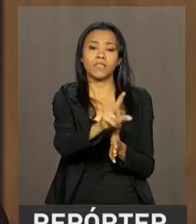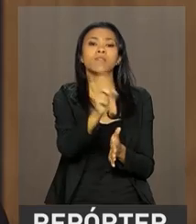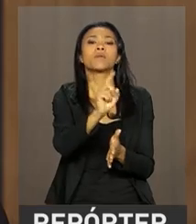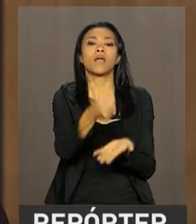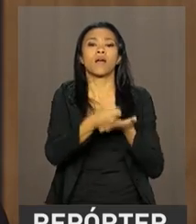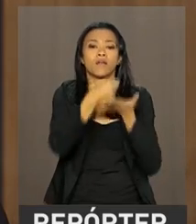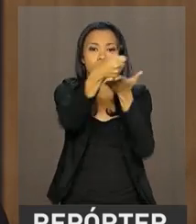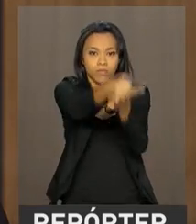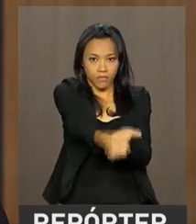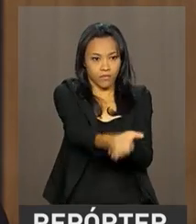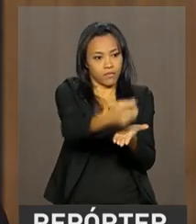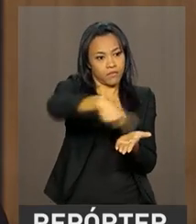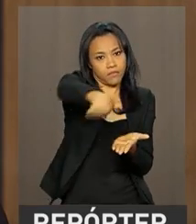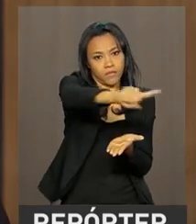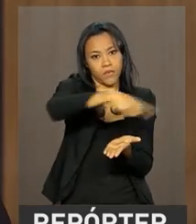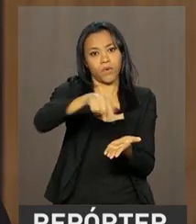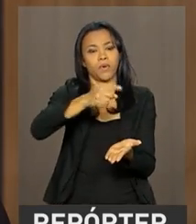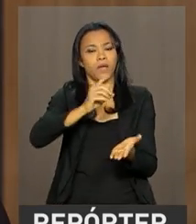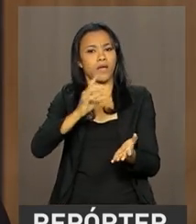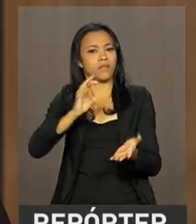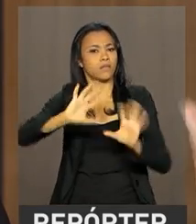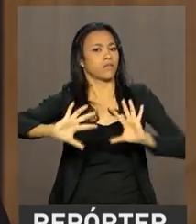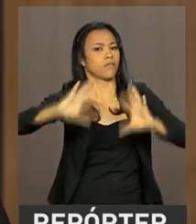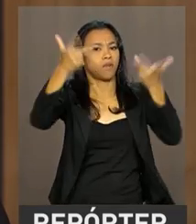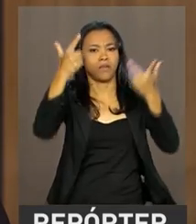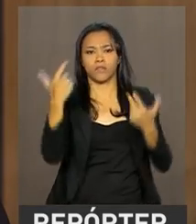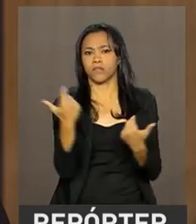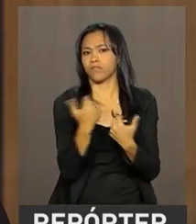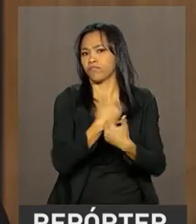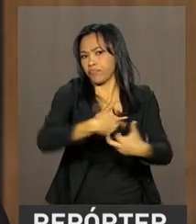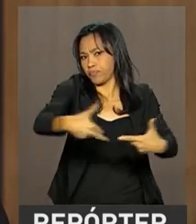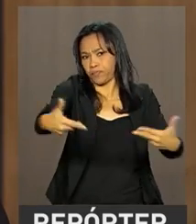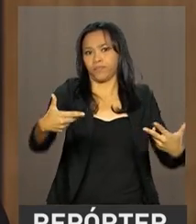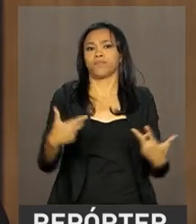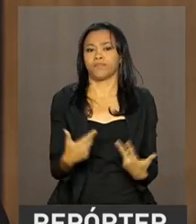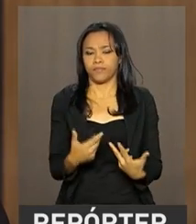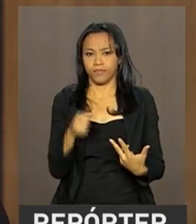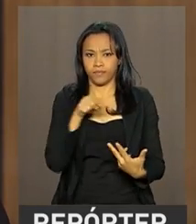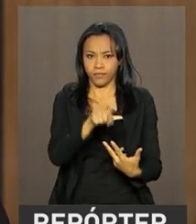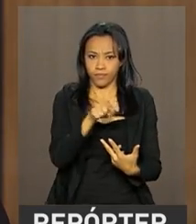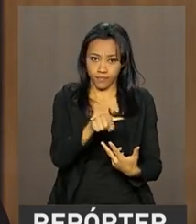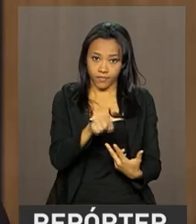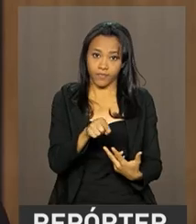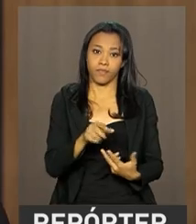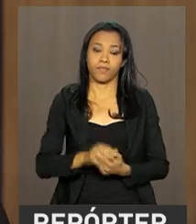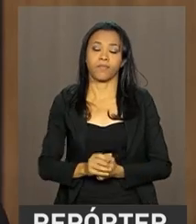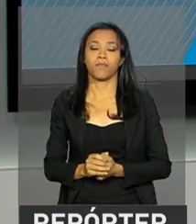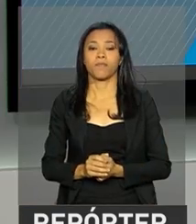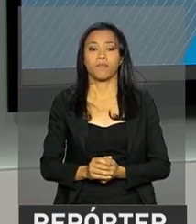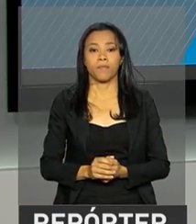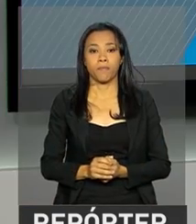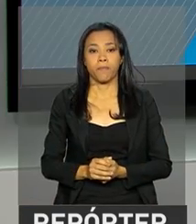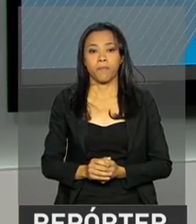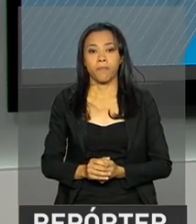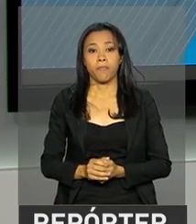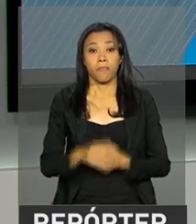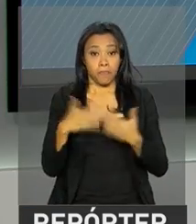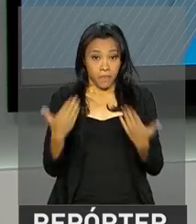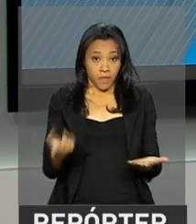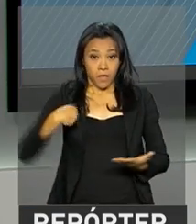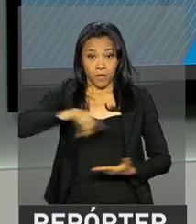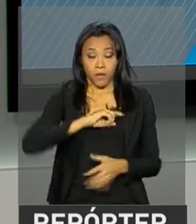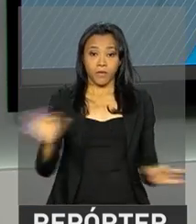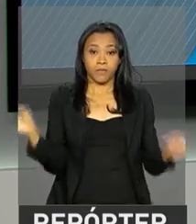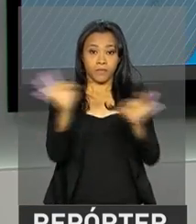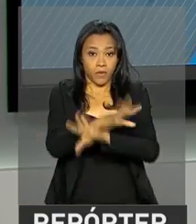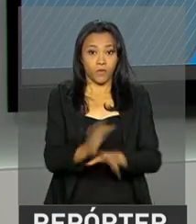promoção desses eventos e do próprio conceito do calendário. E o Repórter NBR